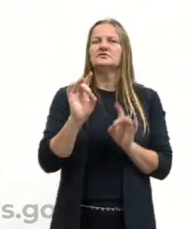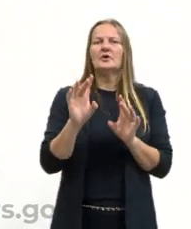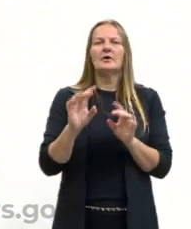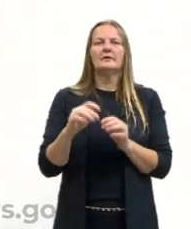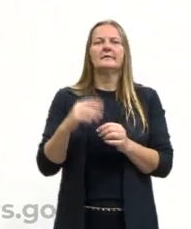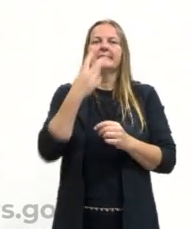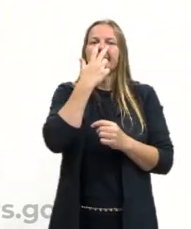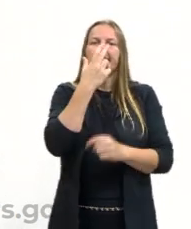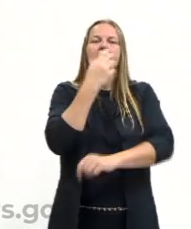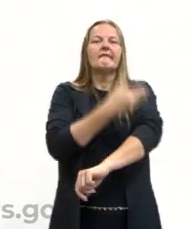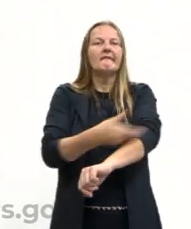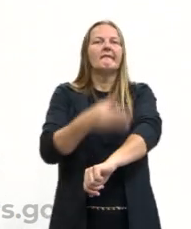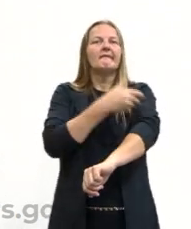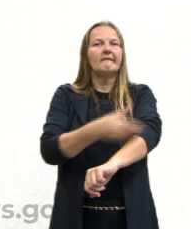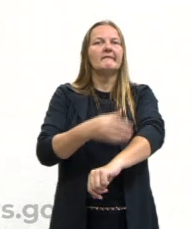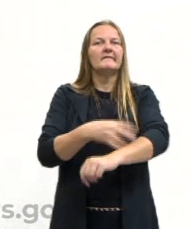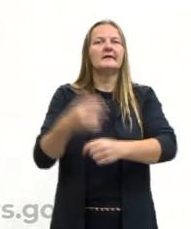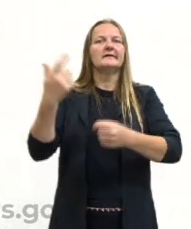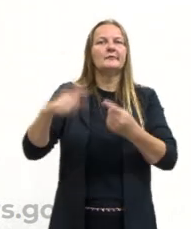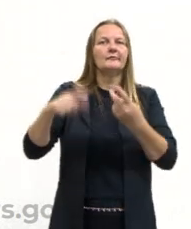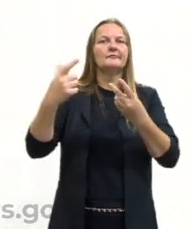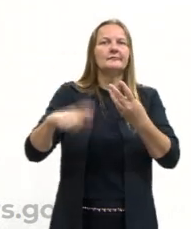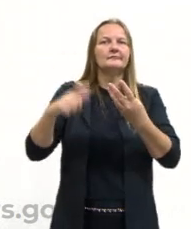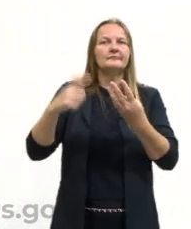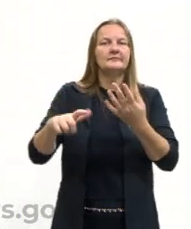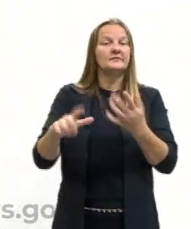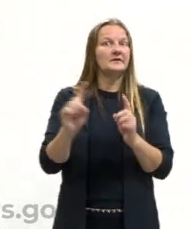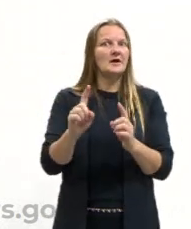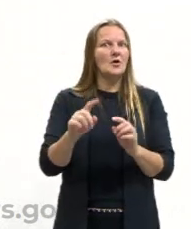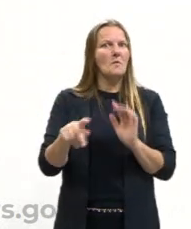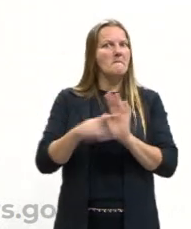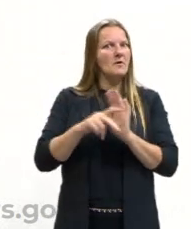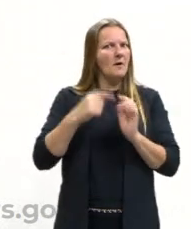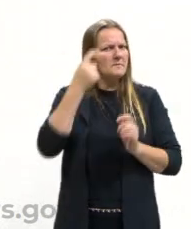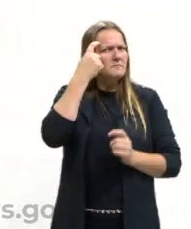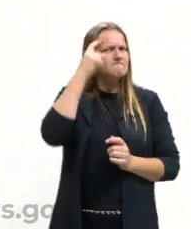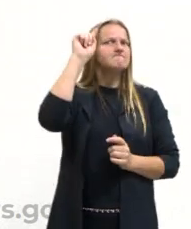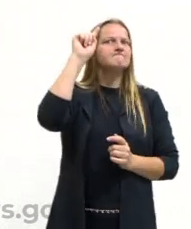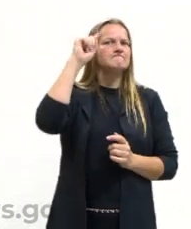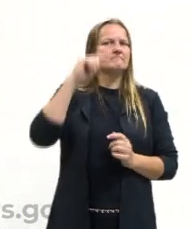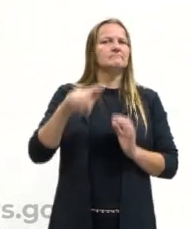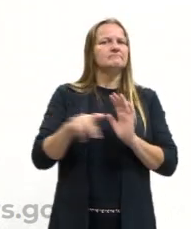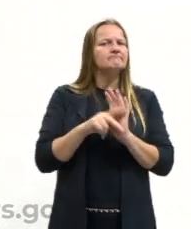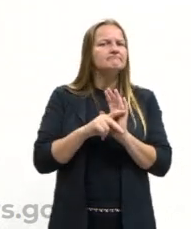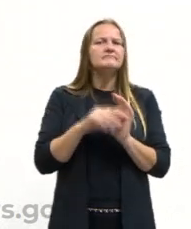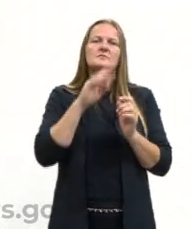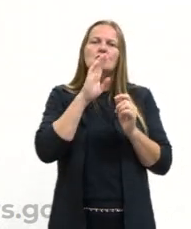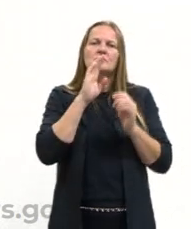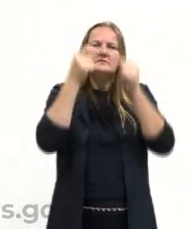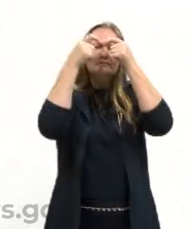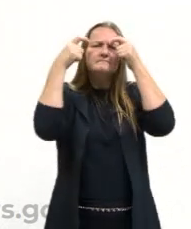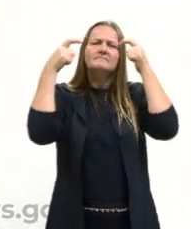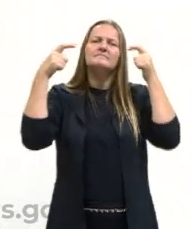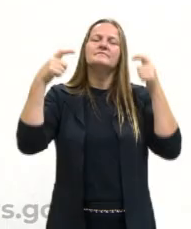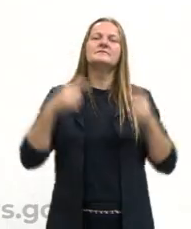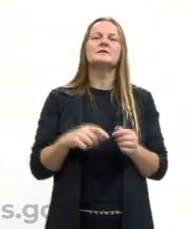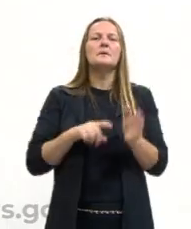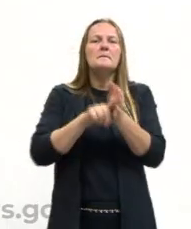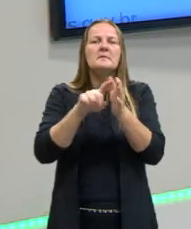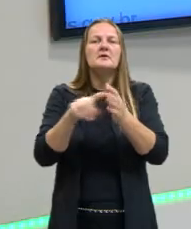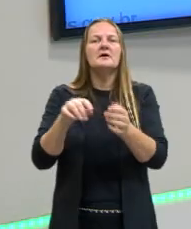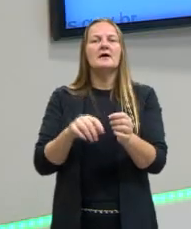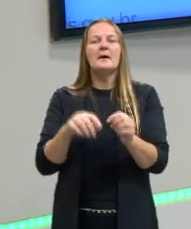adquirido esses conhecimentos pela tradição mais cinco elas mesmos por elas mesmas Então eu ia fazer uma pergunta